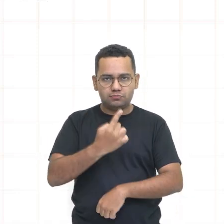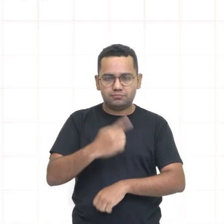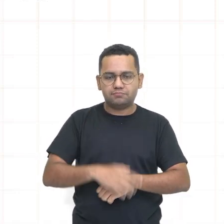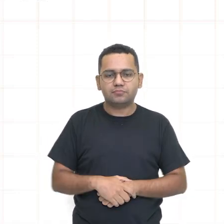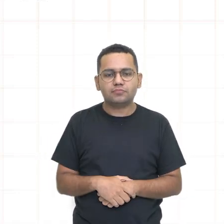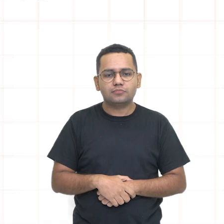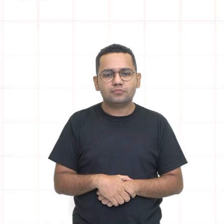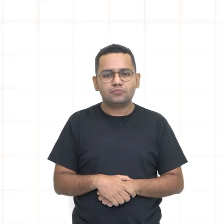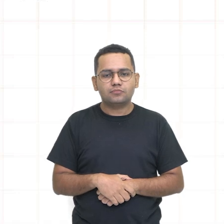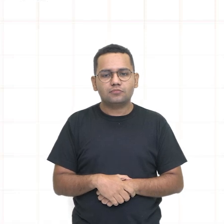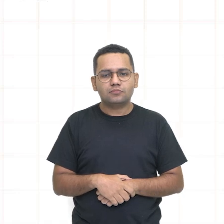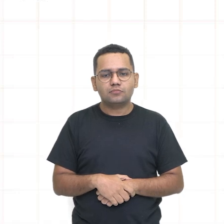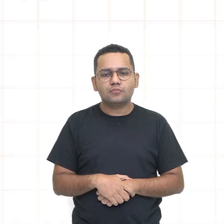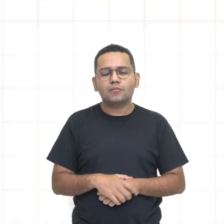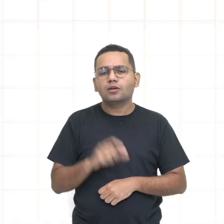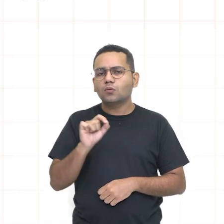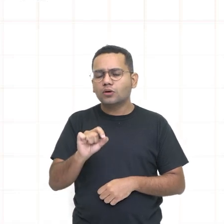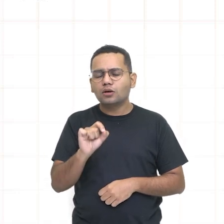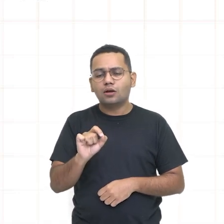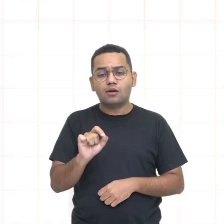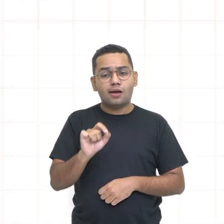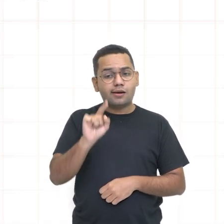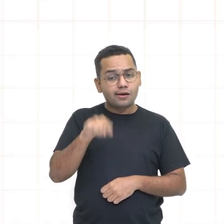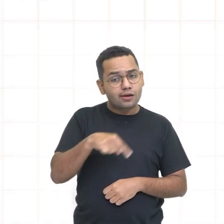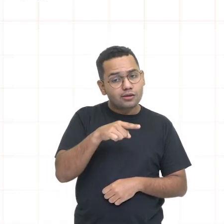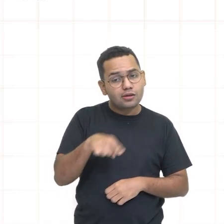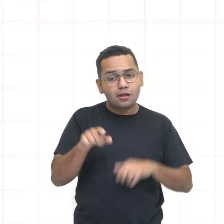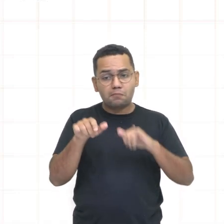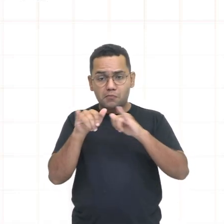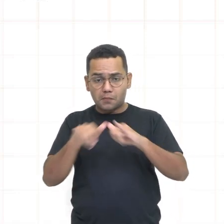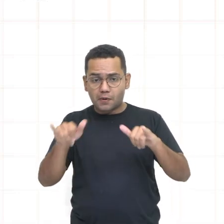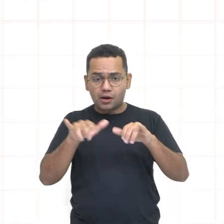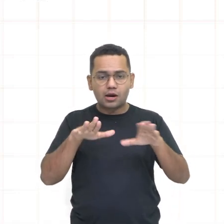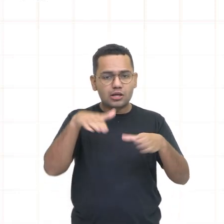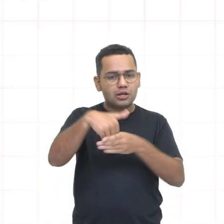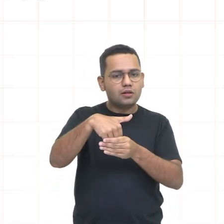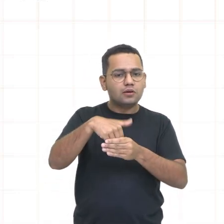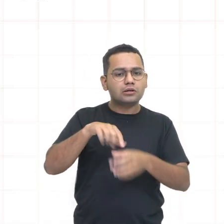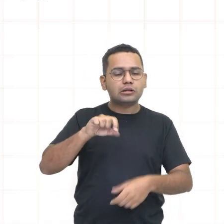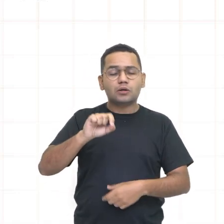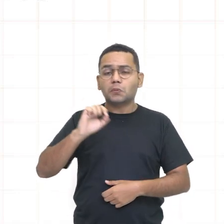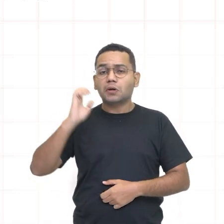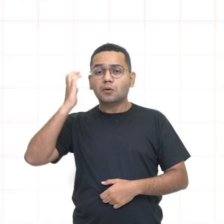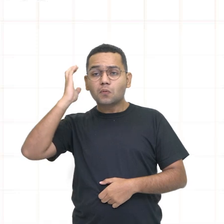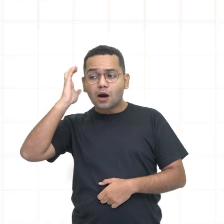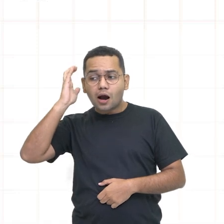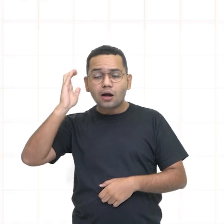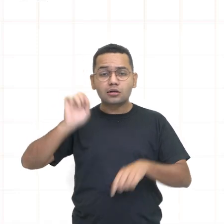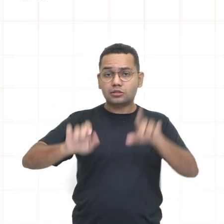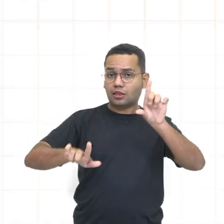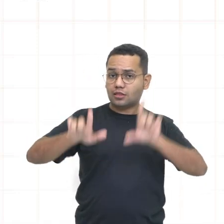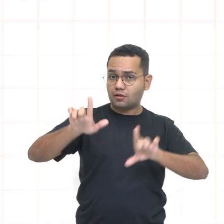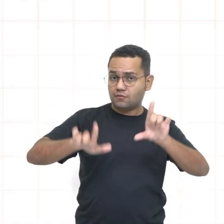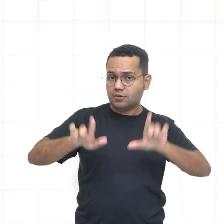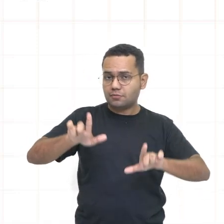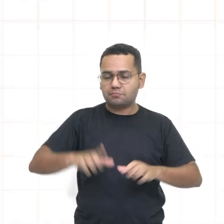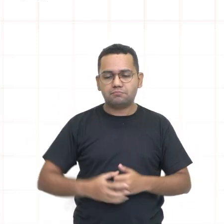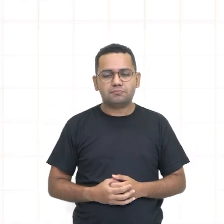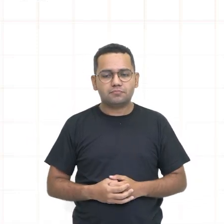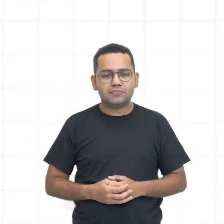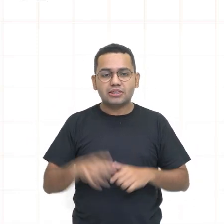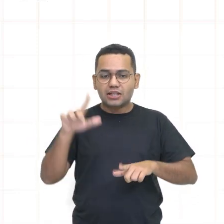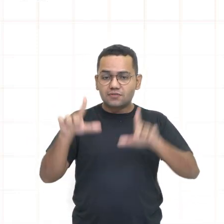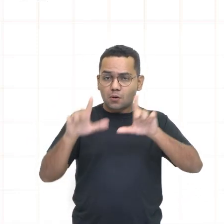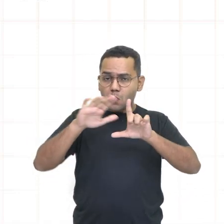1976, que vai restringir a propaganda eleitoral no rádio e na televisão. Lembrem que eu tenho um